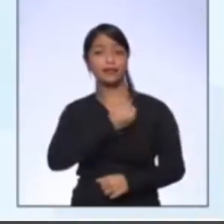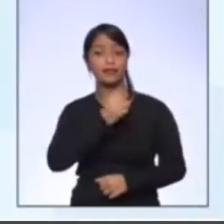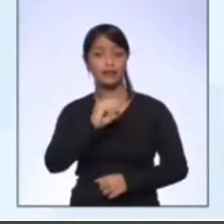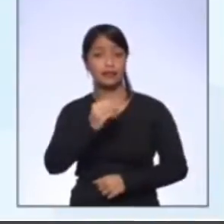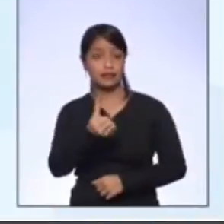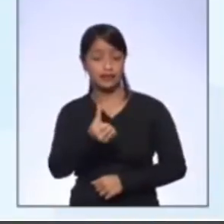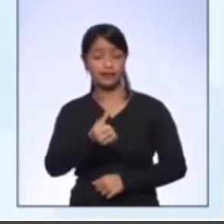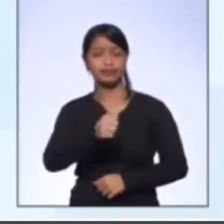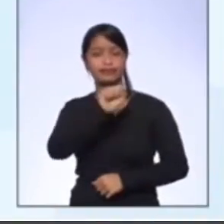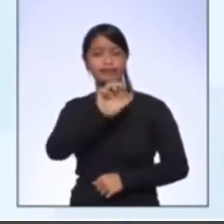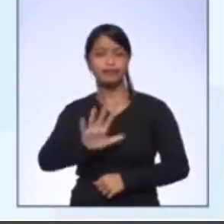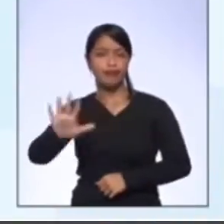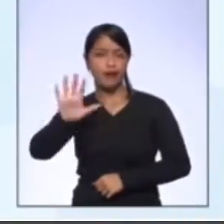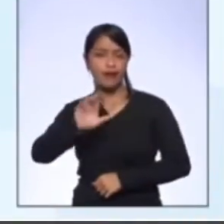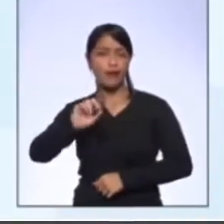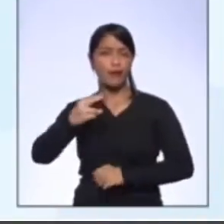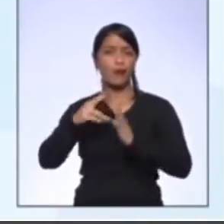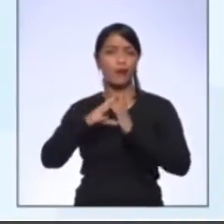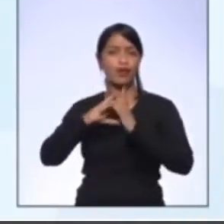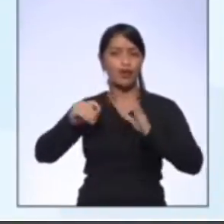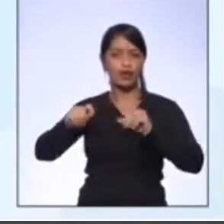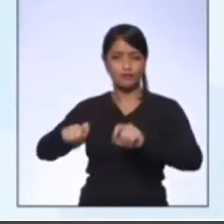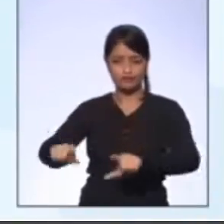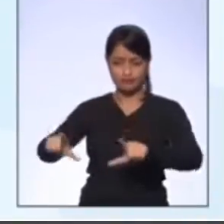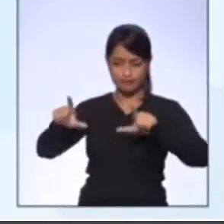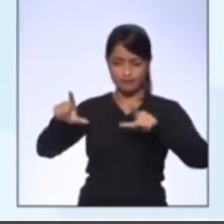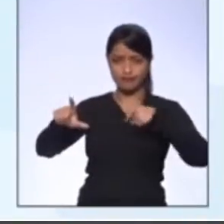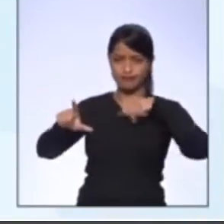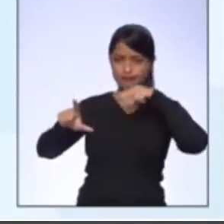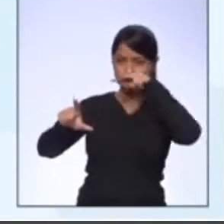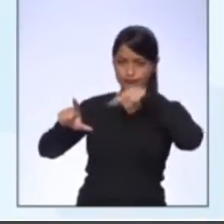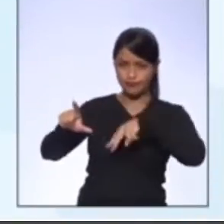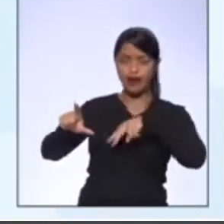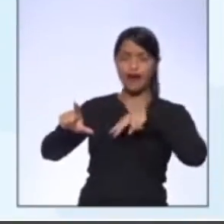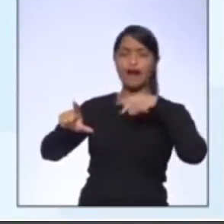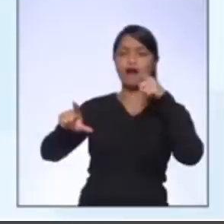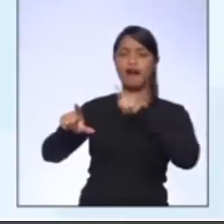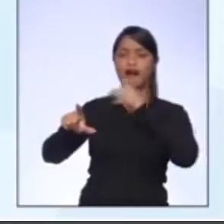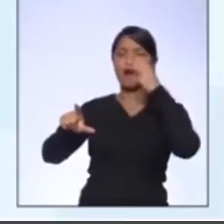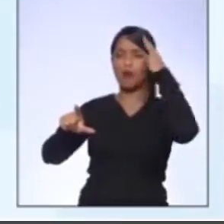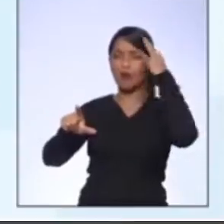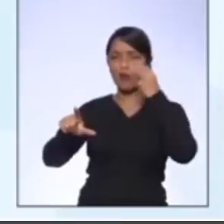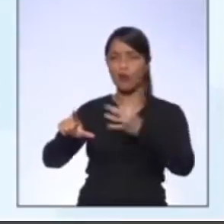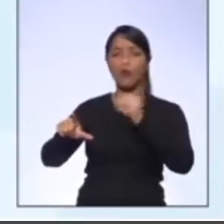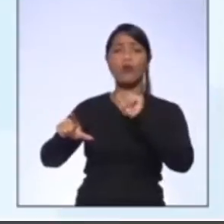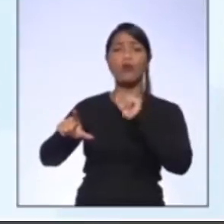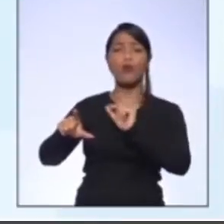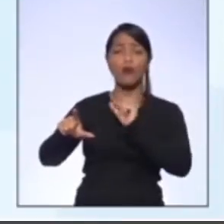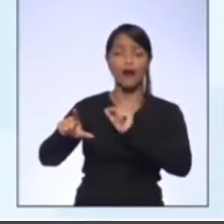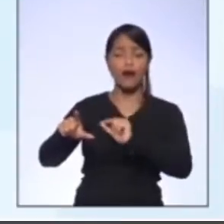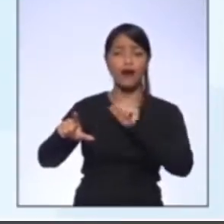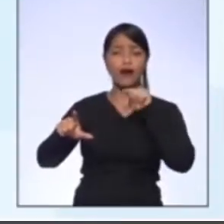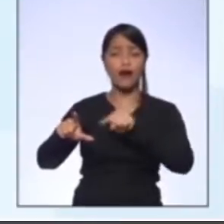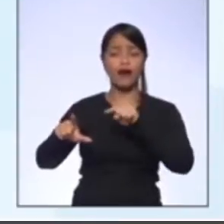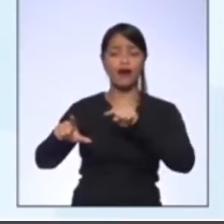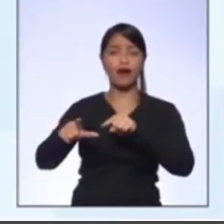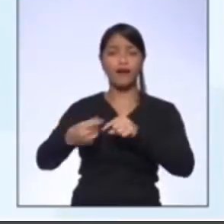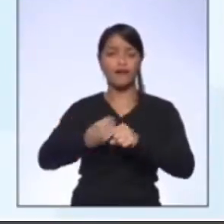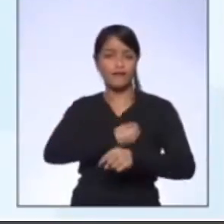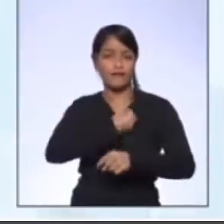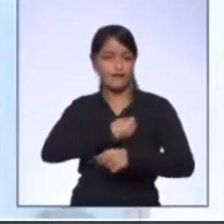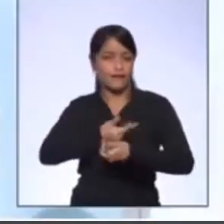ilustrações e o modelos físicos ou digitais que os organismos são complexo arranjo de sistemas com